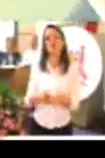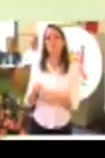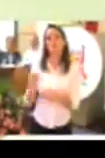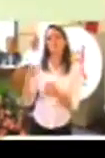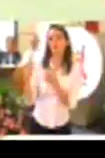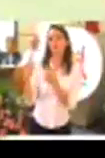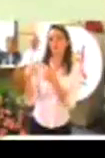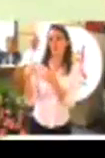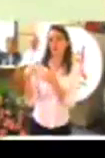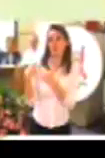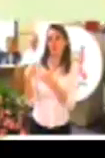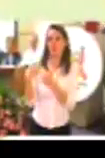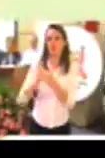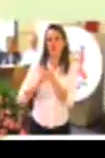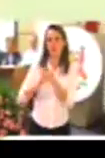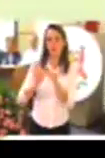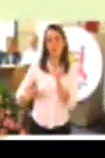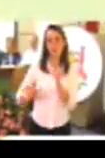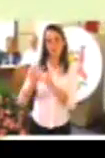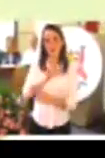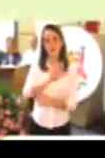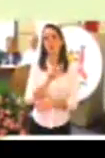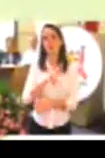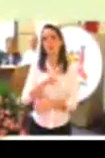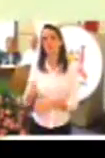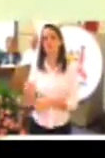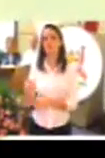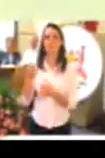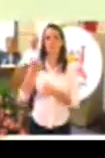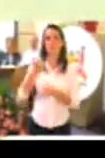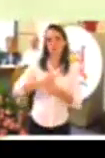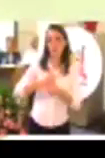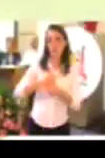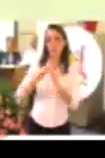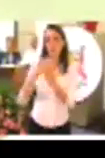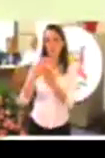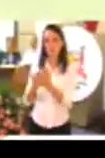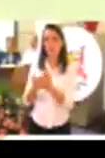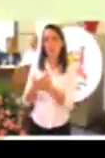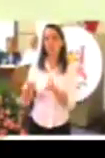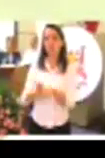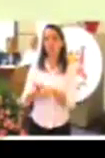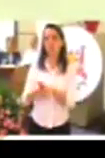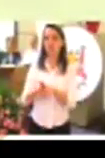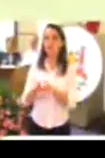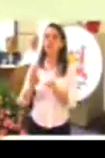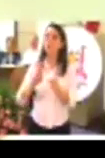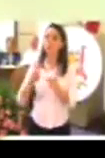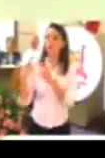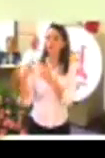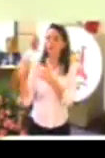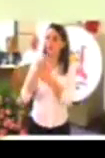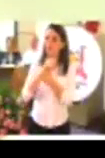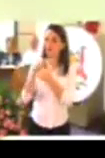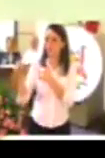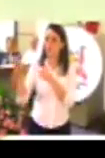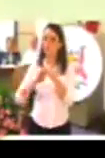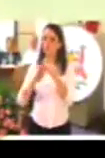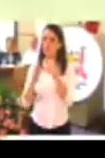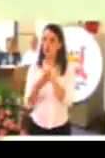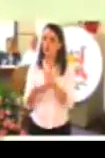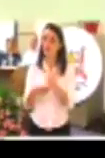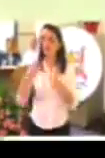de vereadores, cidades vizinhas, professoras, diretoras de escolas e lideranças comunitárias.